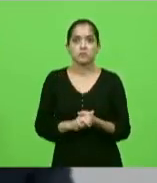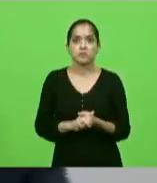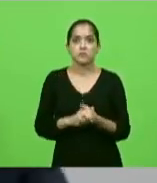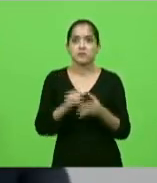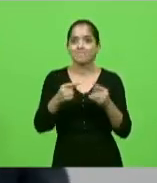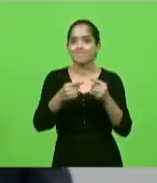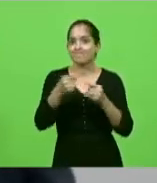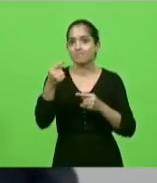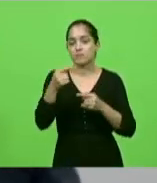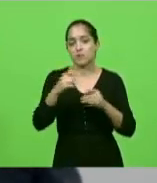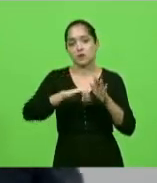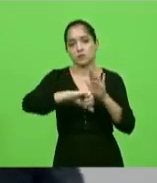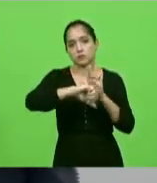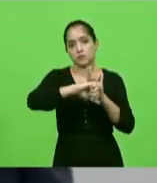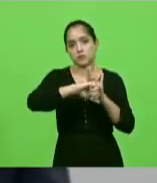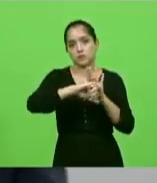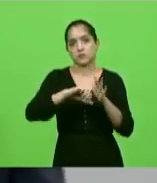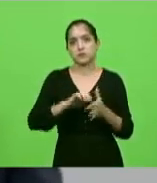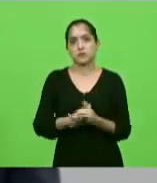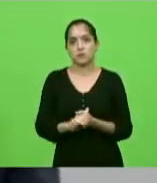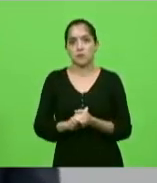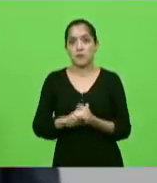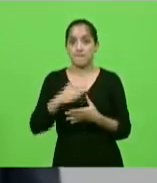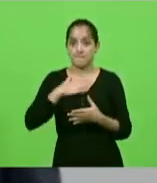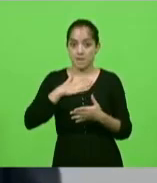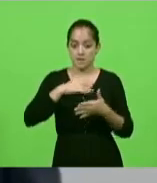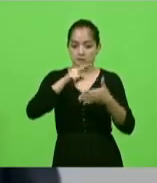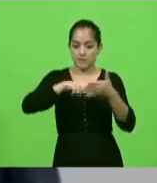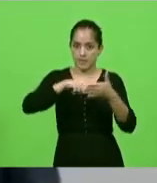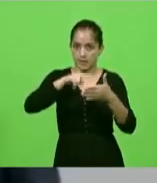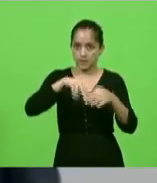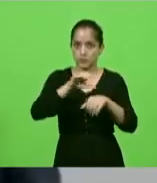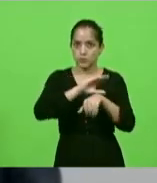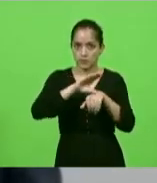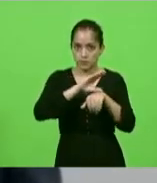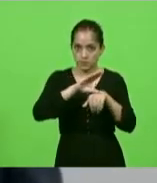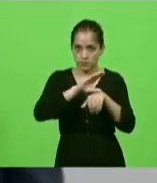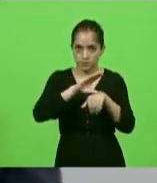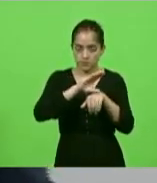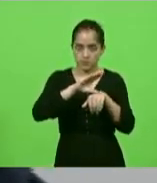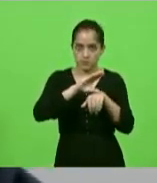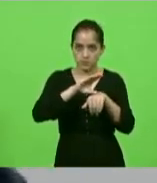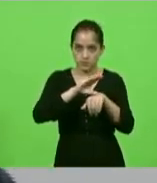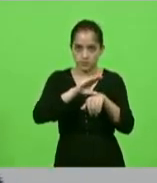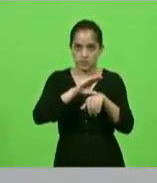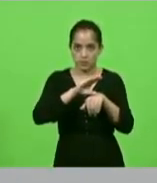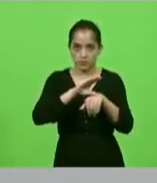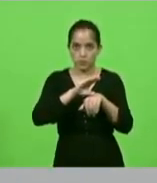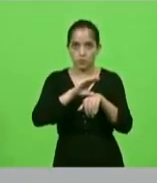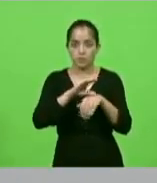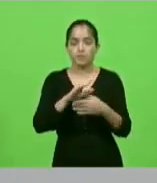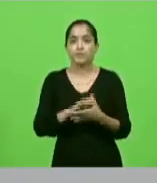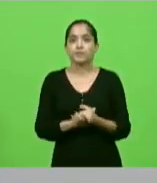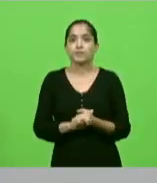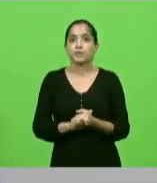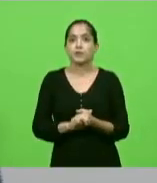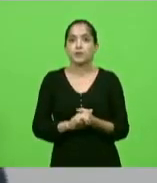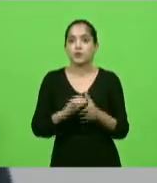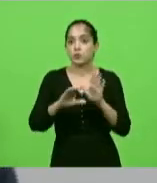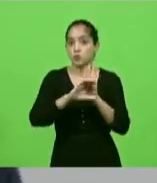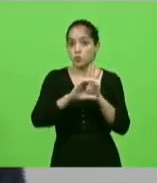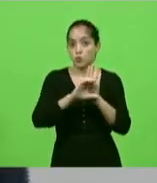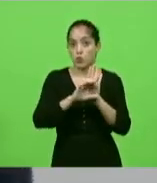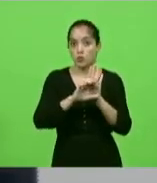não incriminação. A minha leitura da Constituição e do Código de Processo Penal não